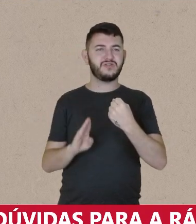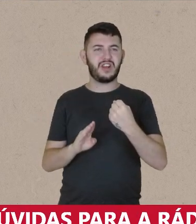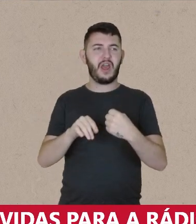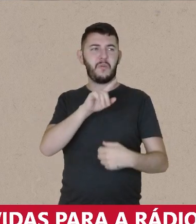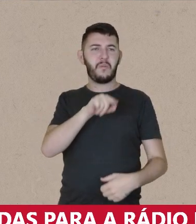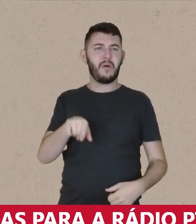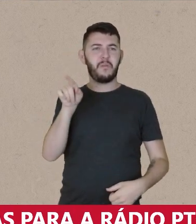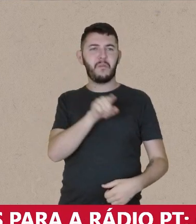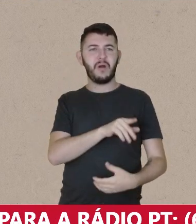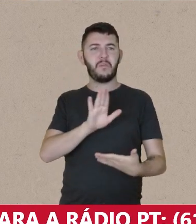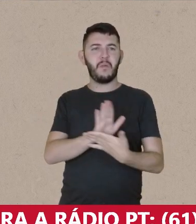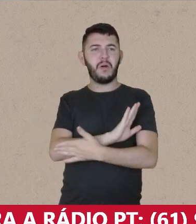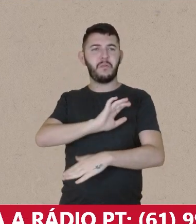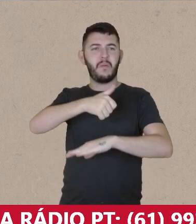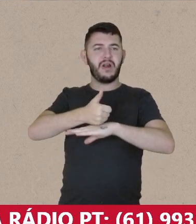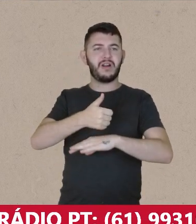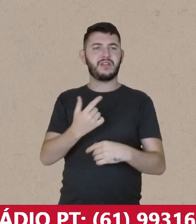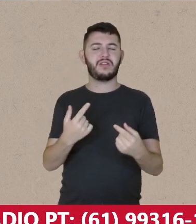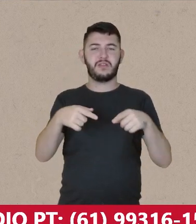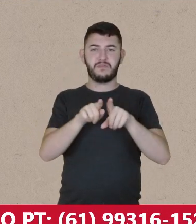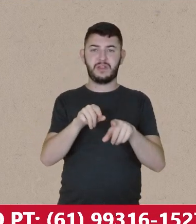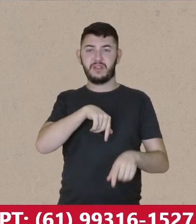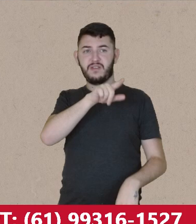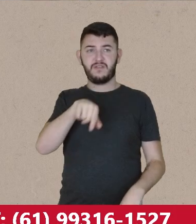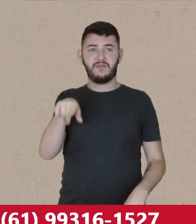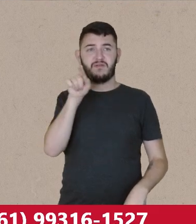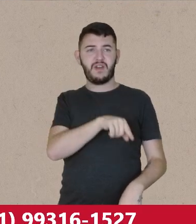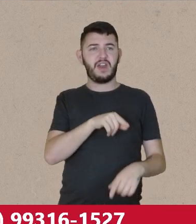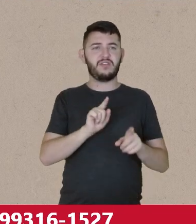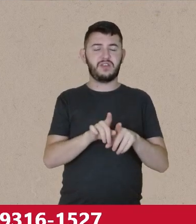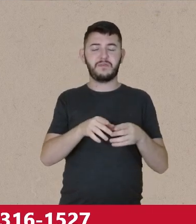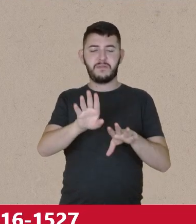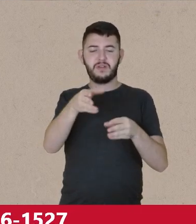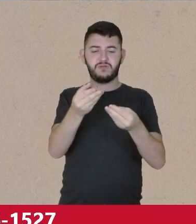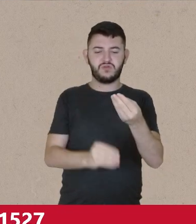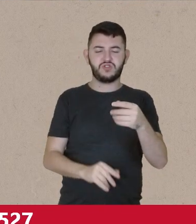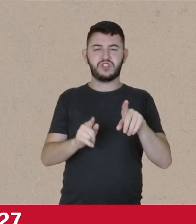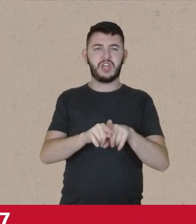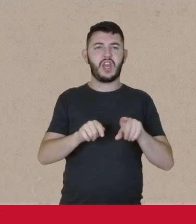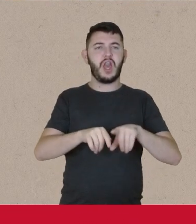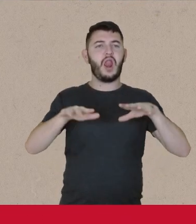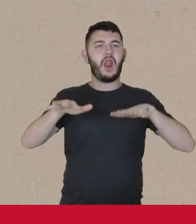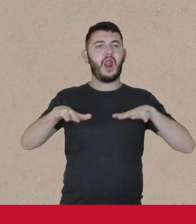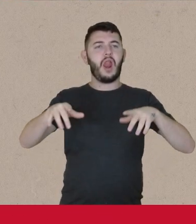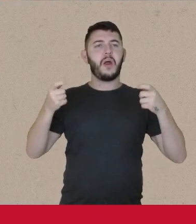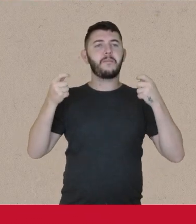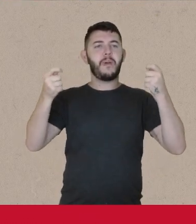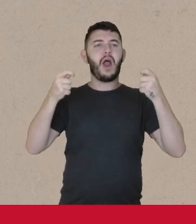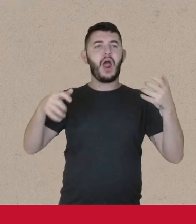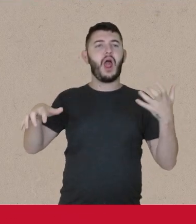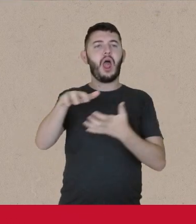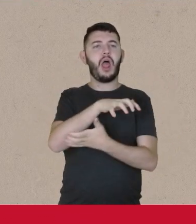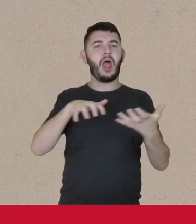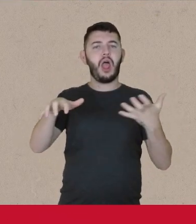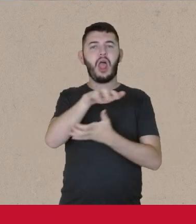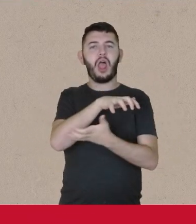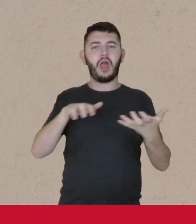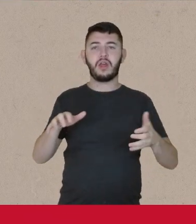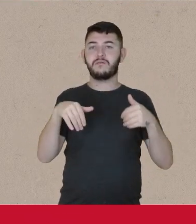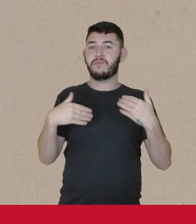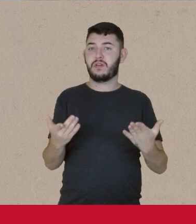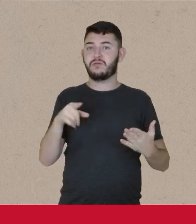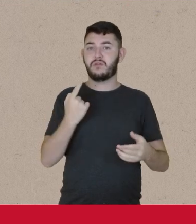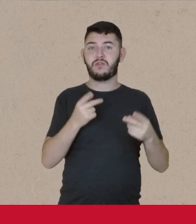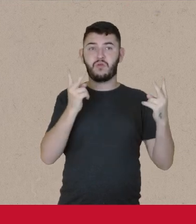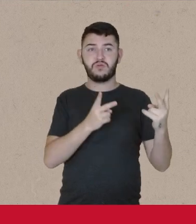à punição que impeça, né, o livre e pacífico exercício da manifestação. Ou seja, a gente continua